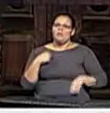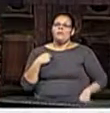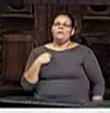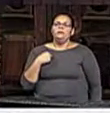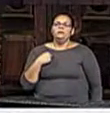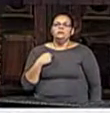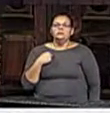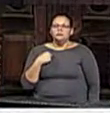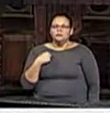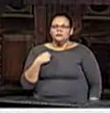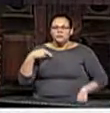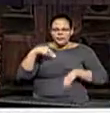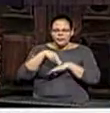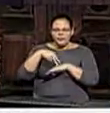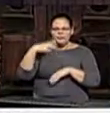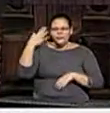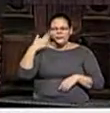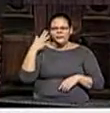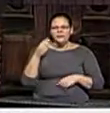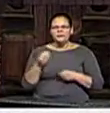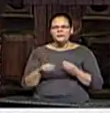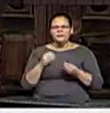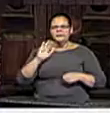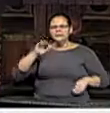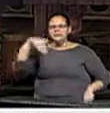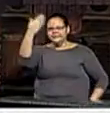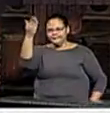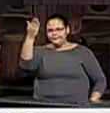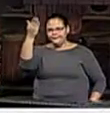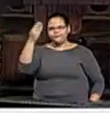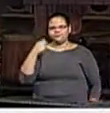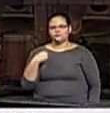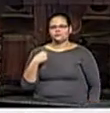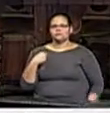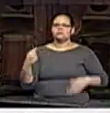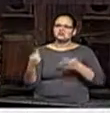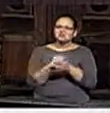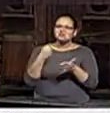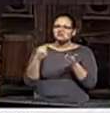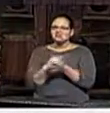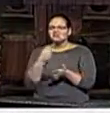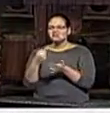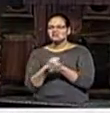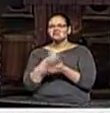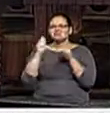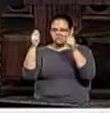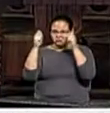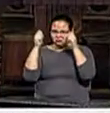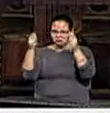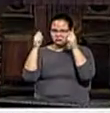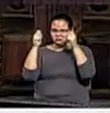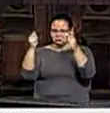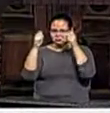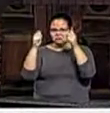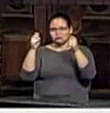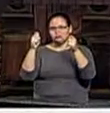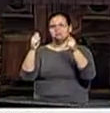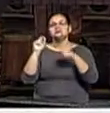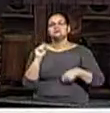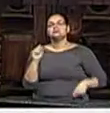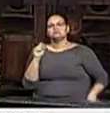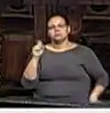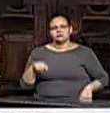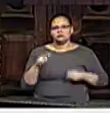me posicionar aqui, porque quando eu fui ali fora hoje, eu fui questionado pelos manifestantes sobre o que